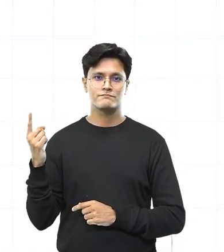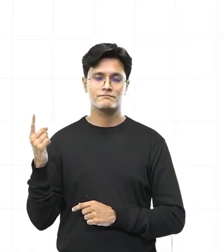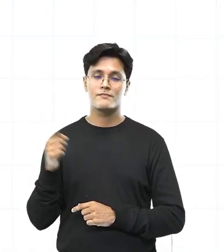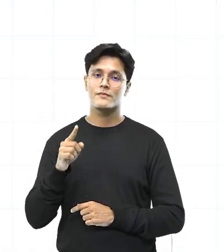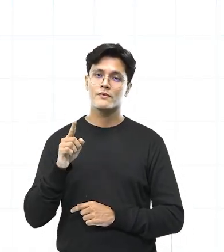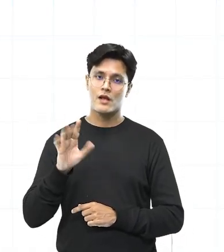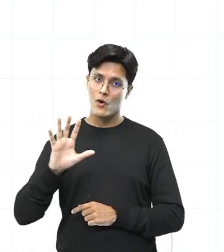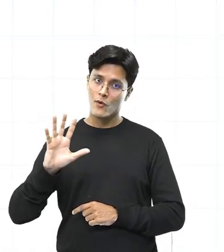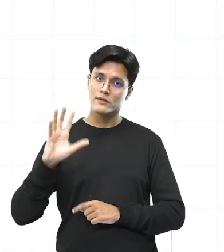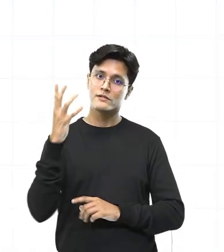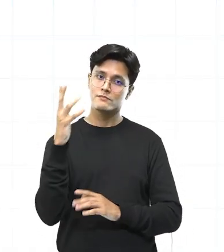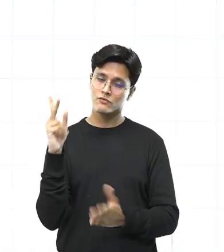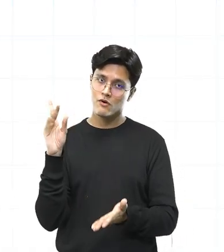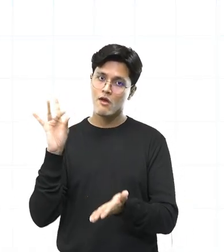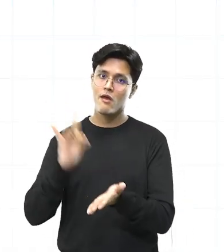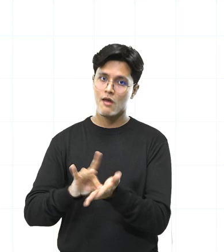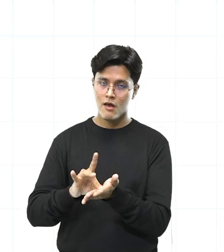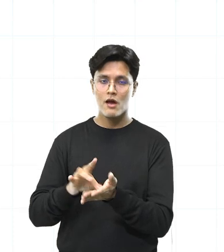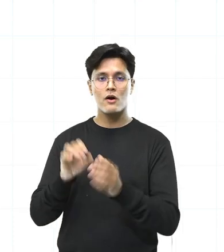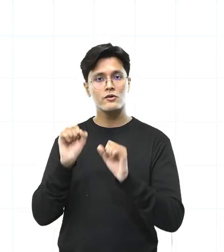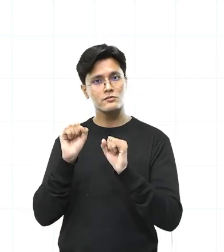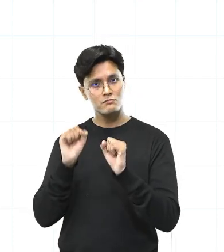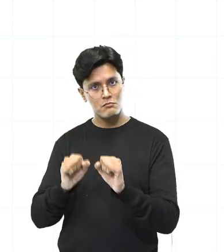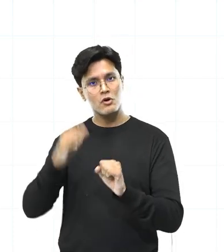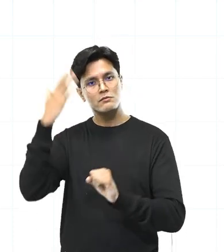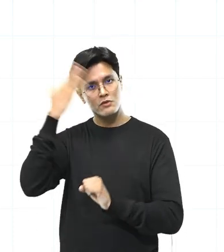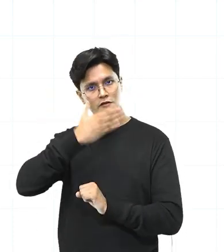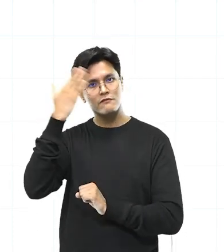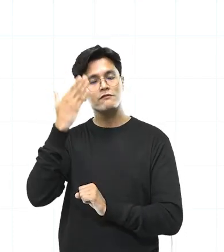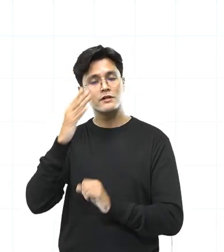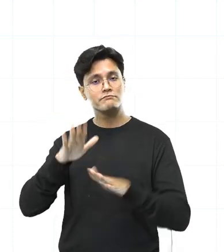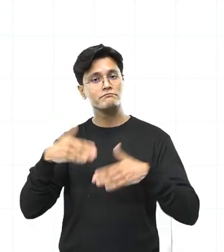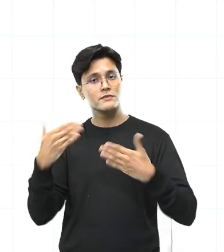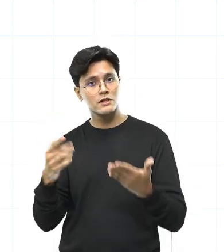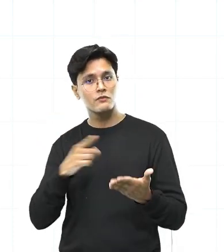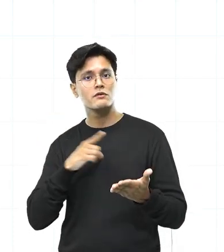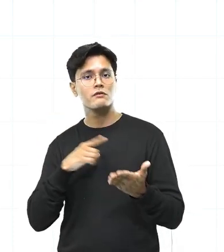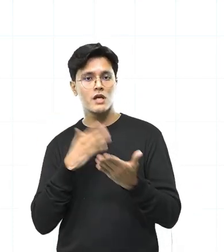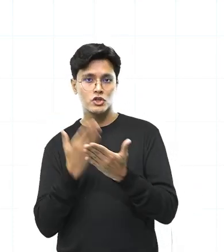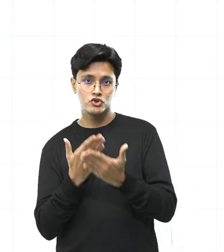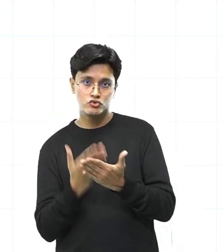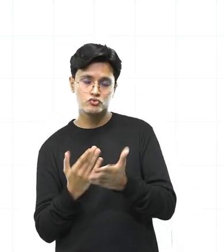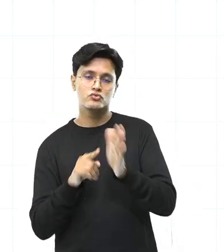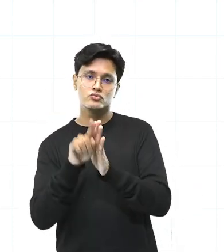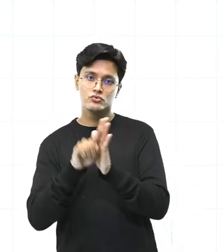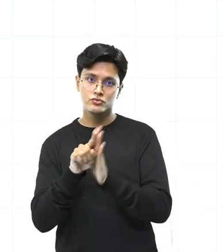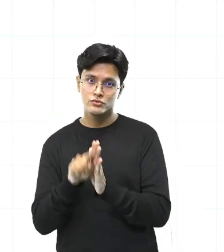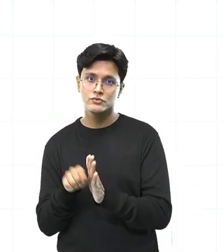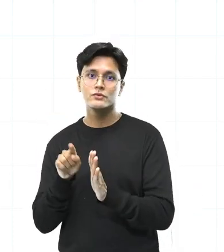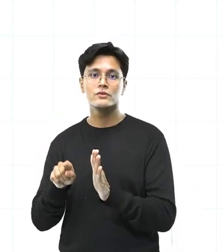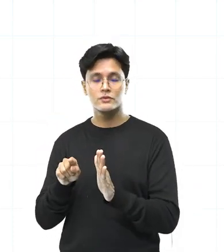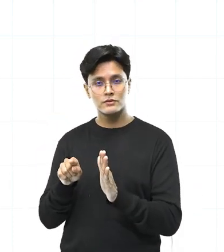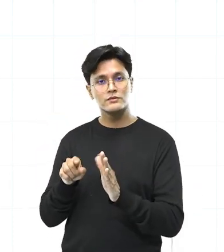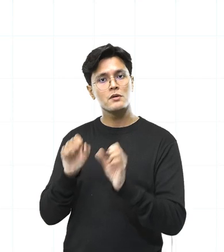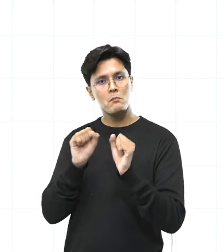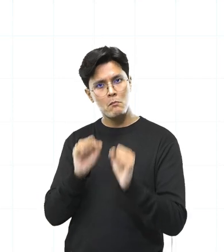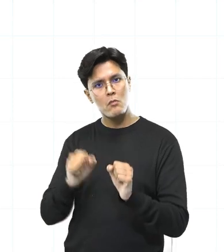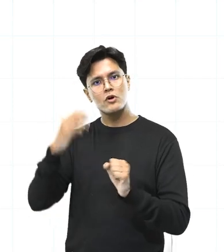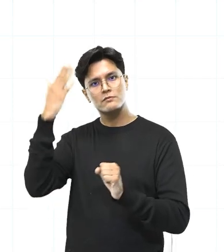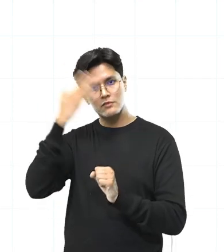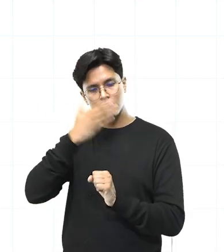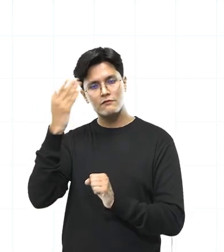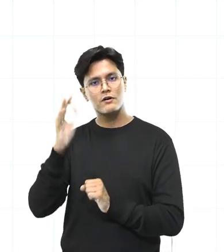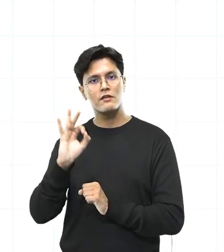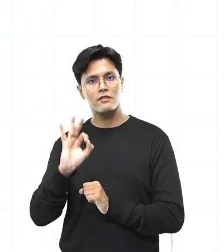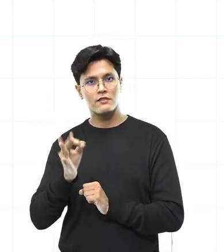Ó, é algo que aconteceu e pode ser comprovado. Então, o estudo ele aconteceu. O estudo ele pode ser comprovado,